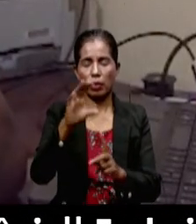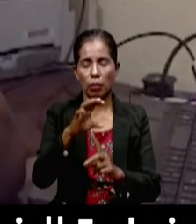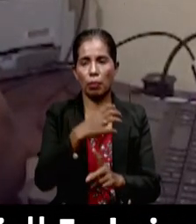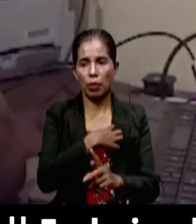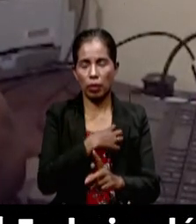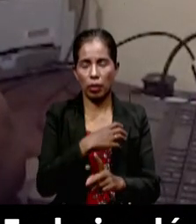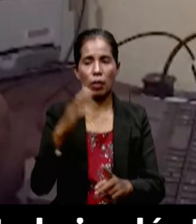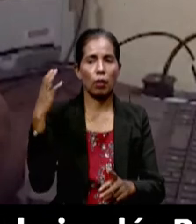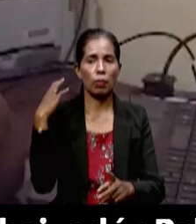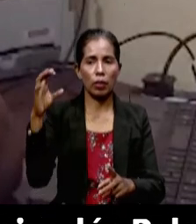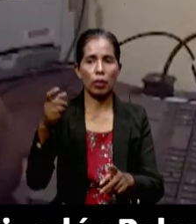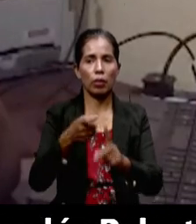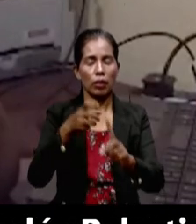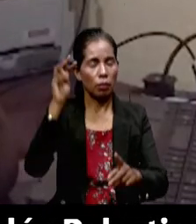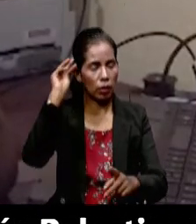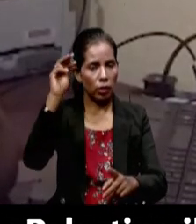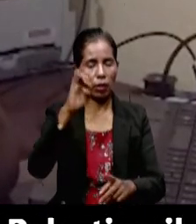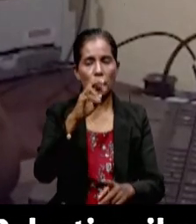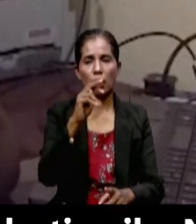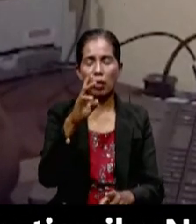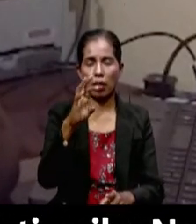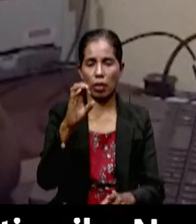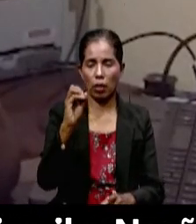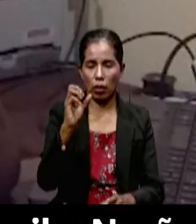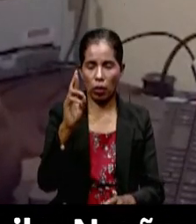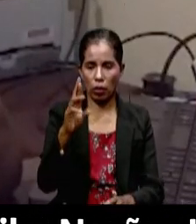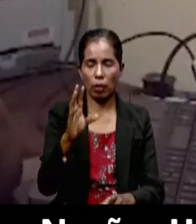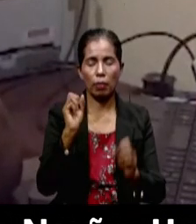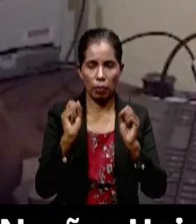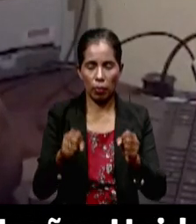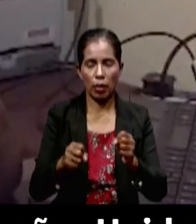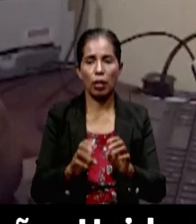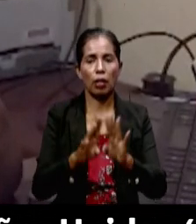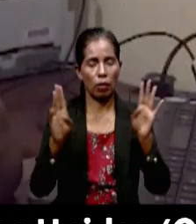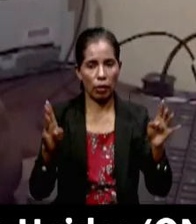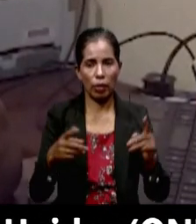mak ia Ministério Interior. Mak bele tender. Tamba